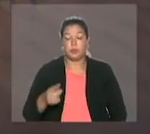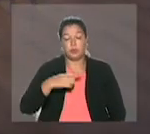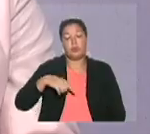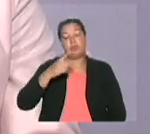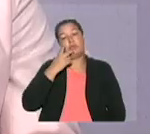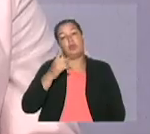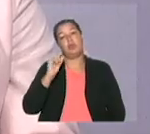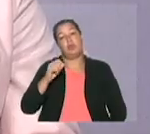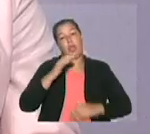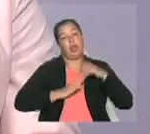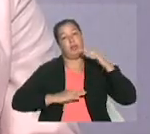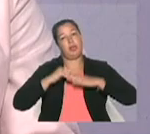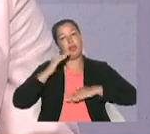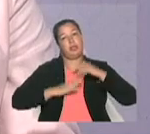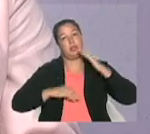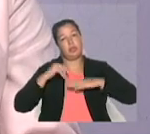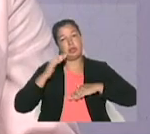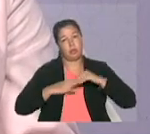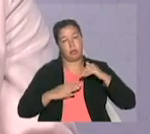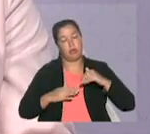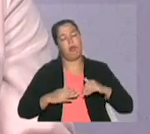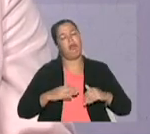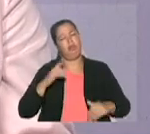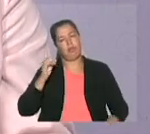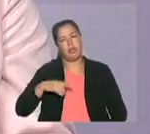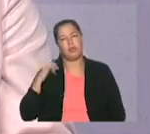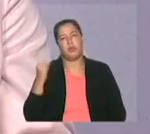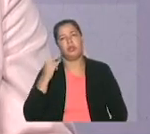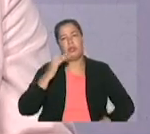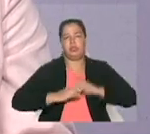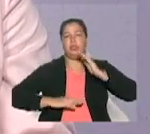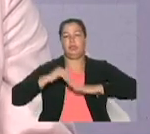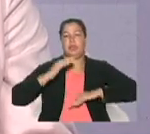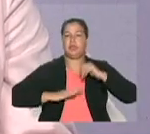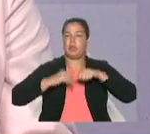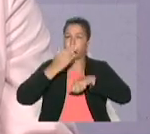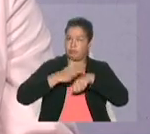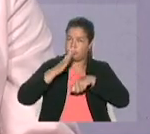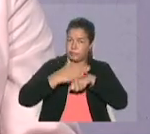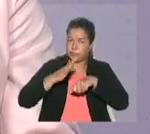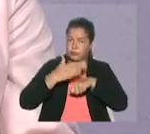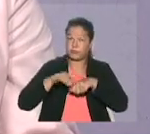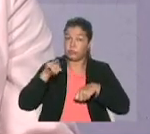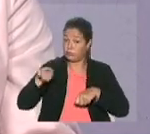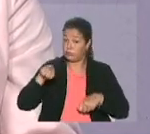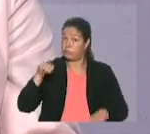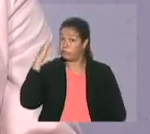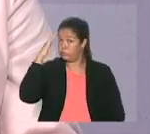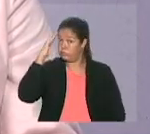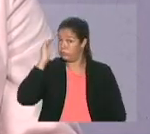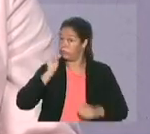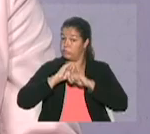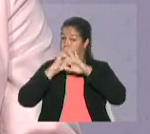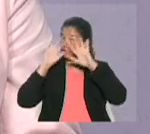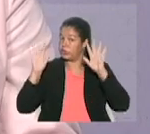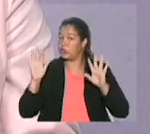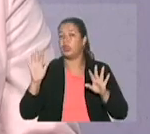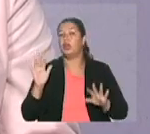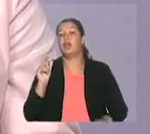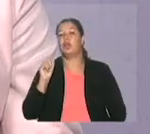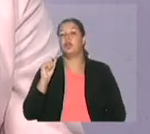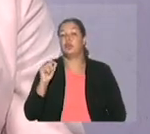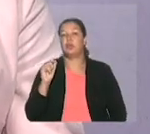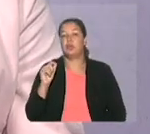a questão da capacitação. É importante você capacitar essas pessoas para entender, né,